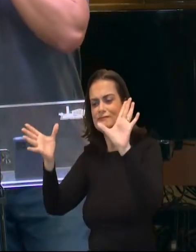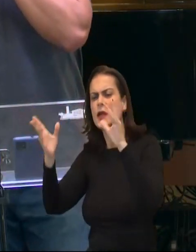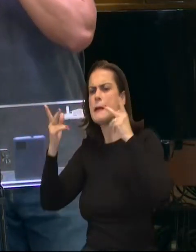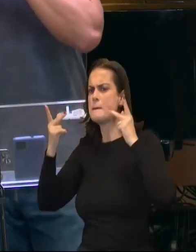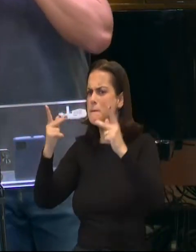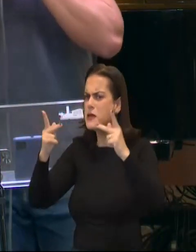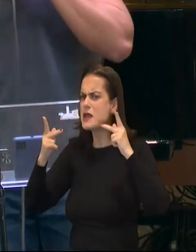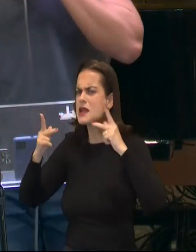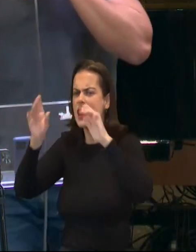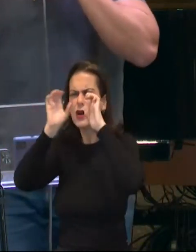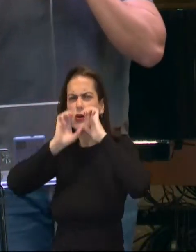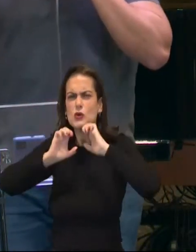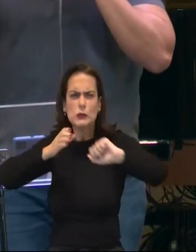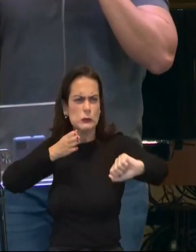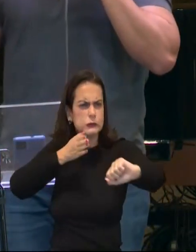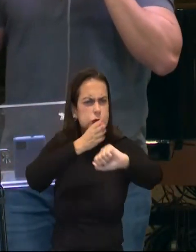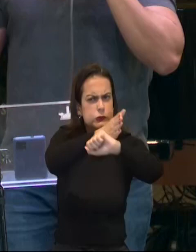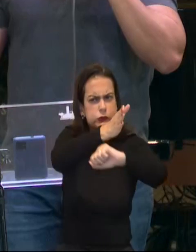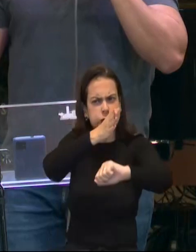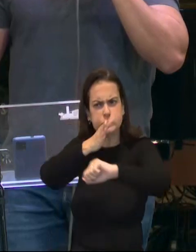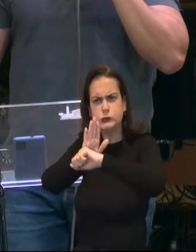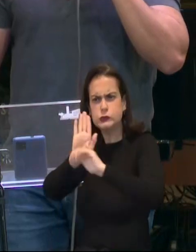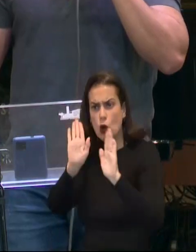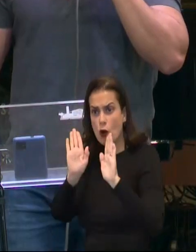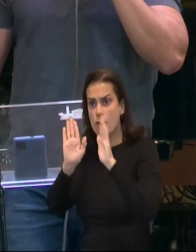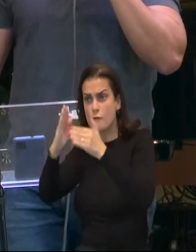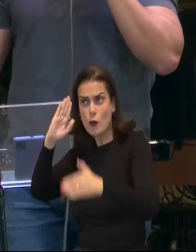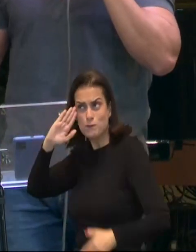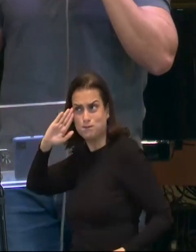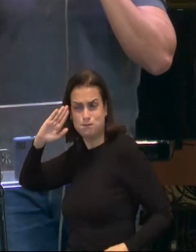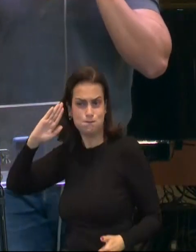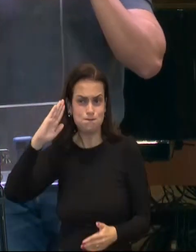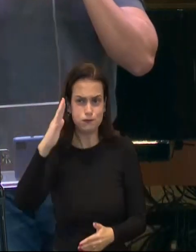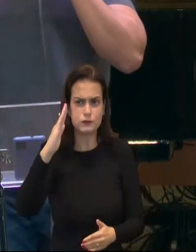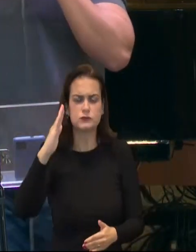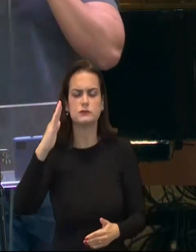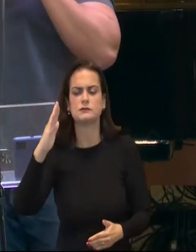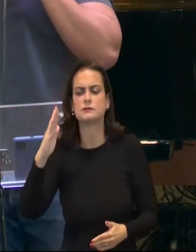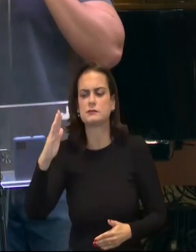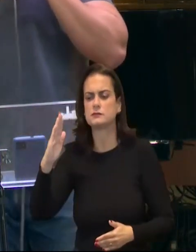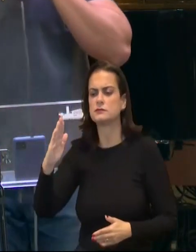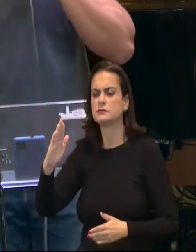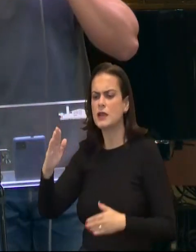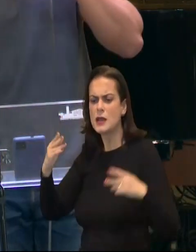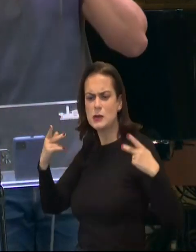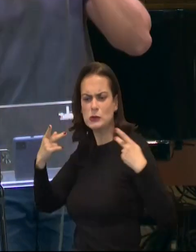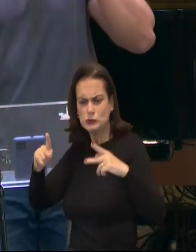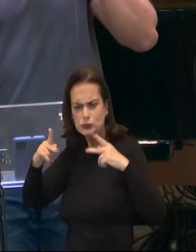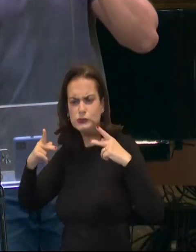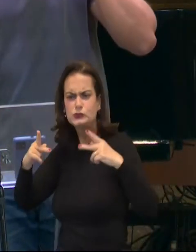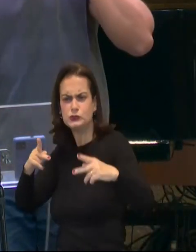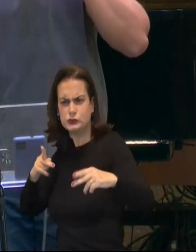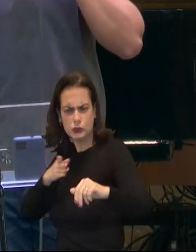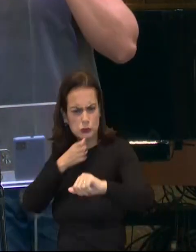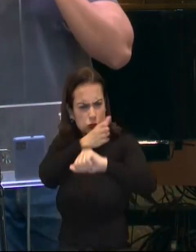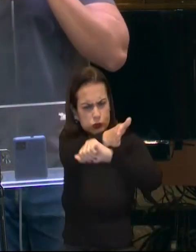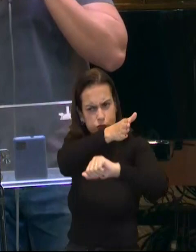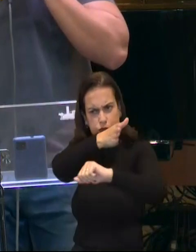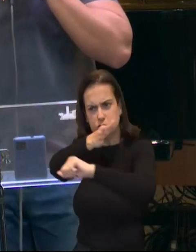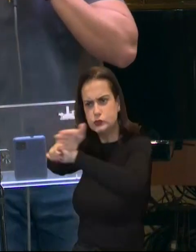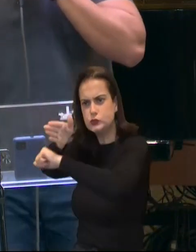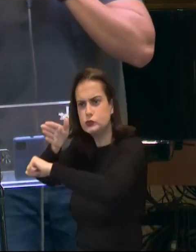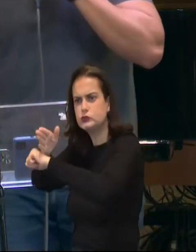o evangelho é prioridade. Vou romper barreiras, levar